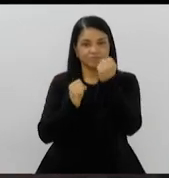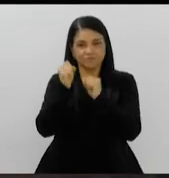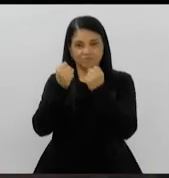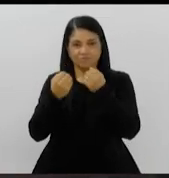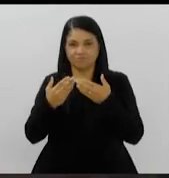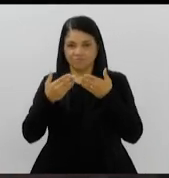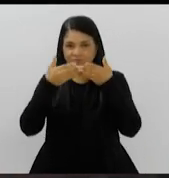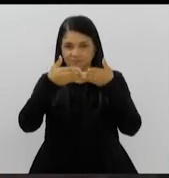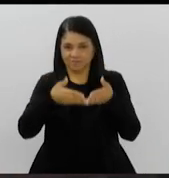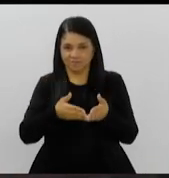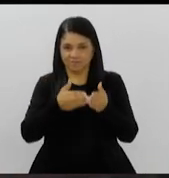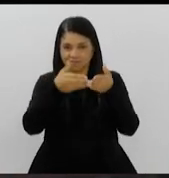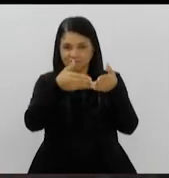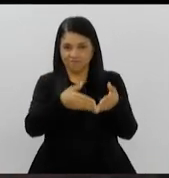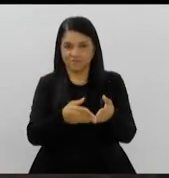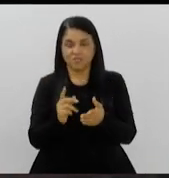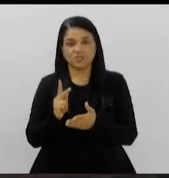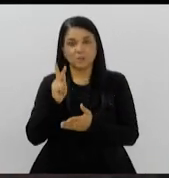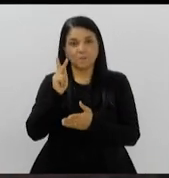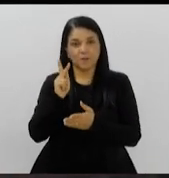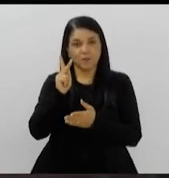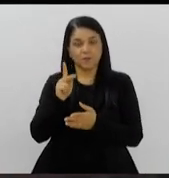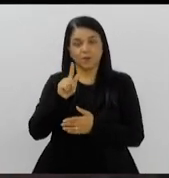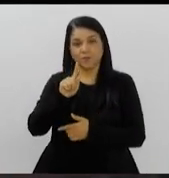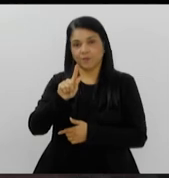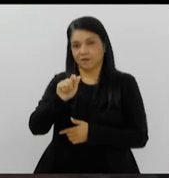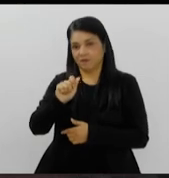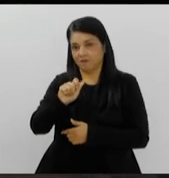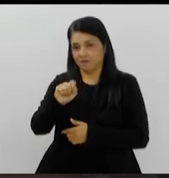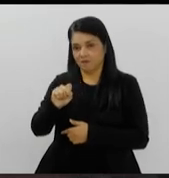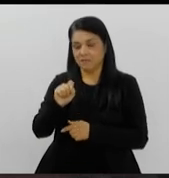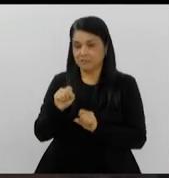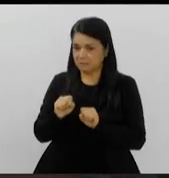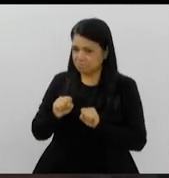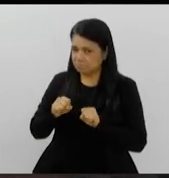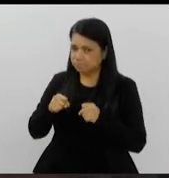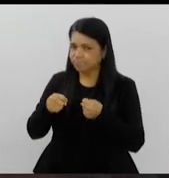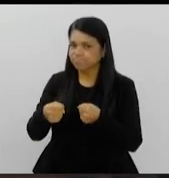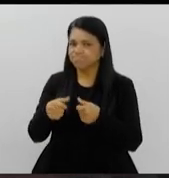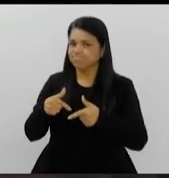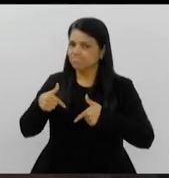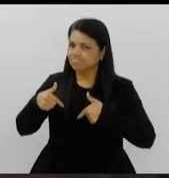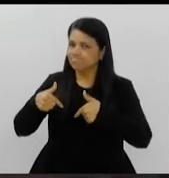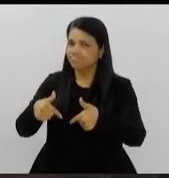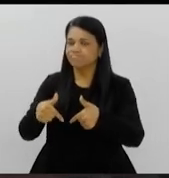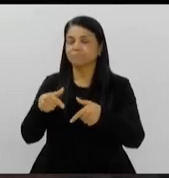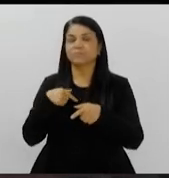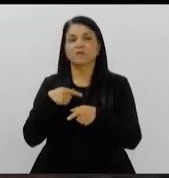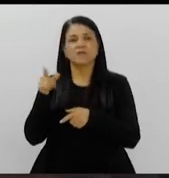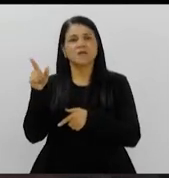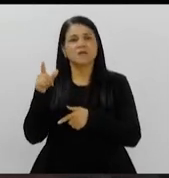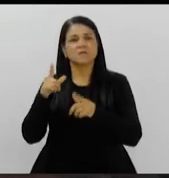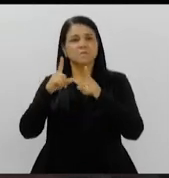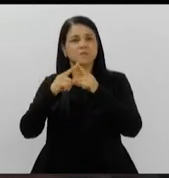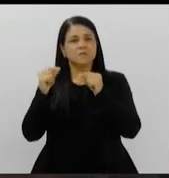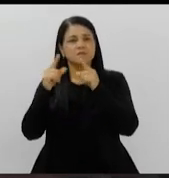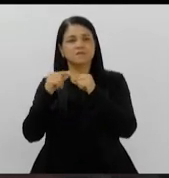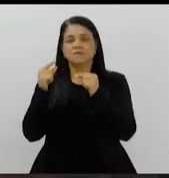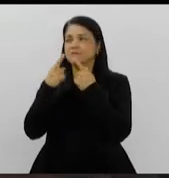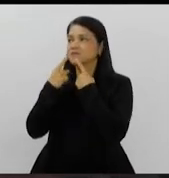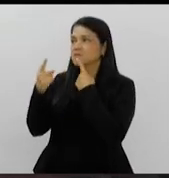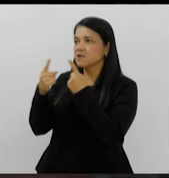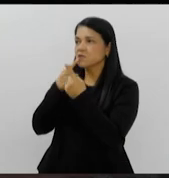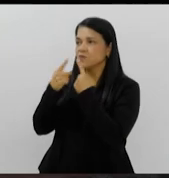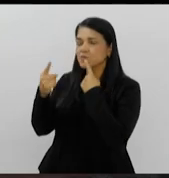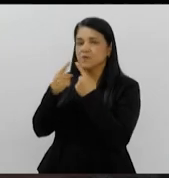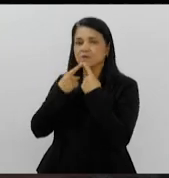Naval e de Petróleo e Gás não tem medido esforços. Estivemos em Brasília dialogando